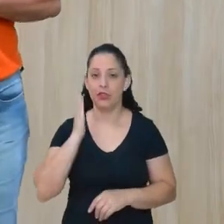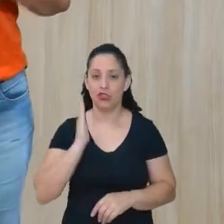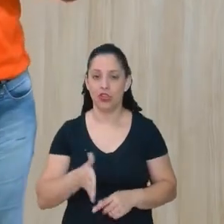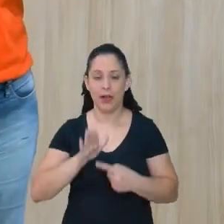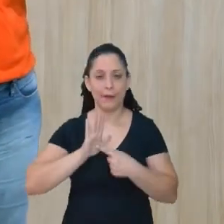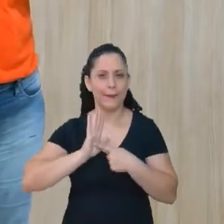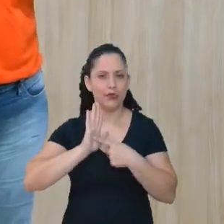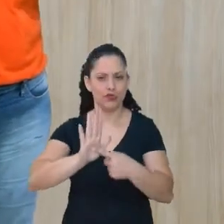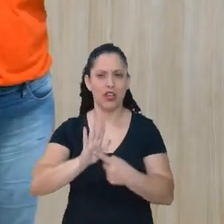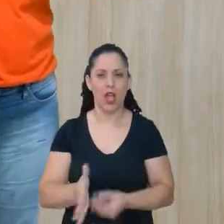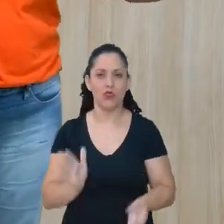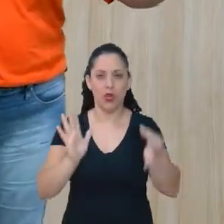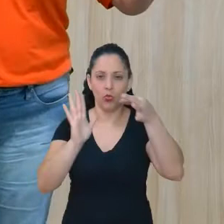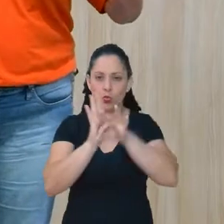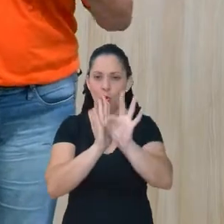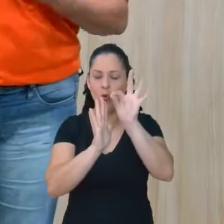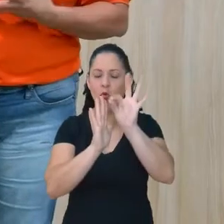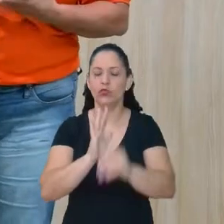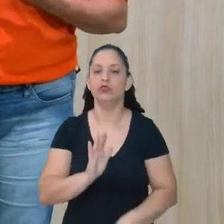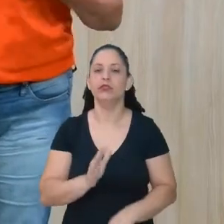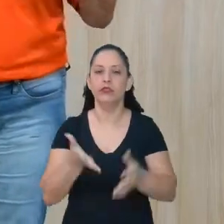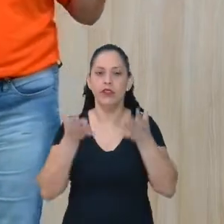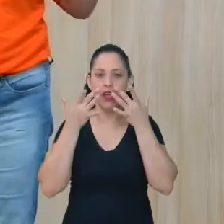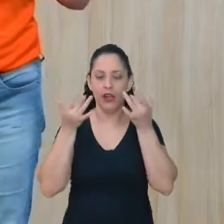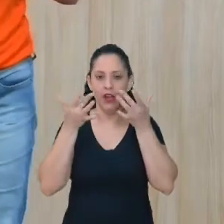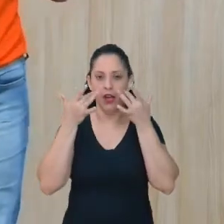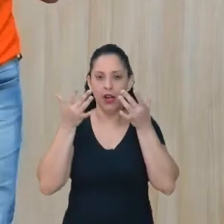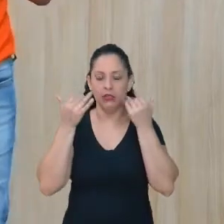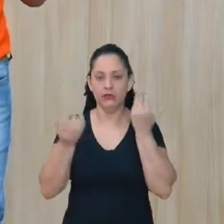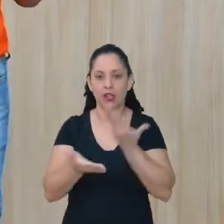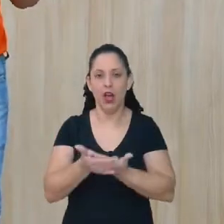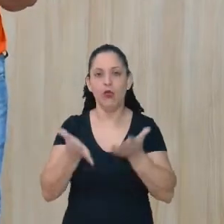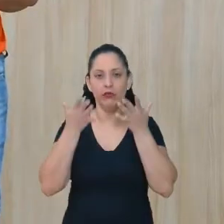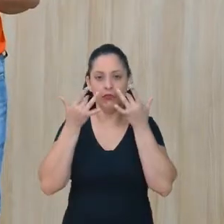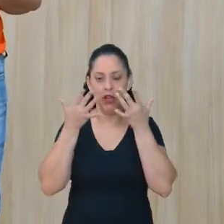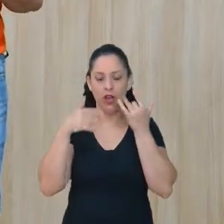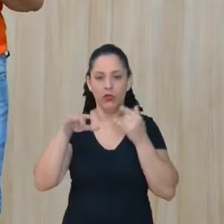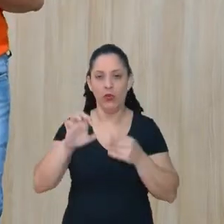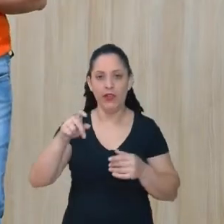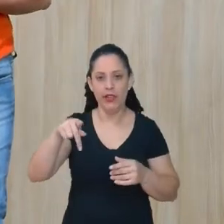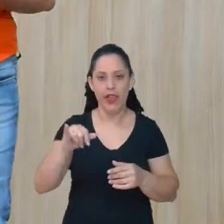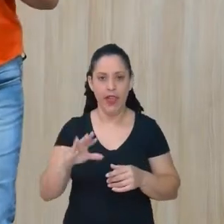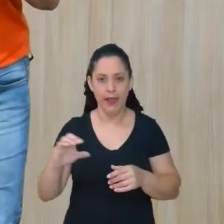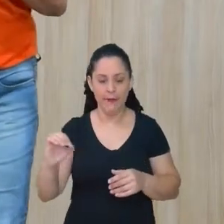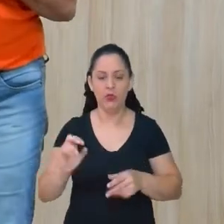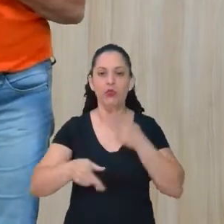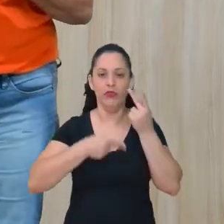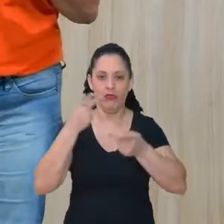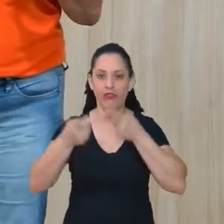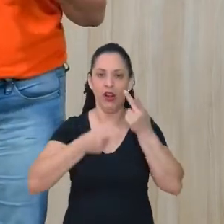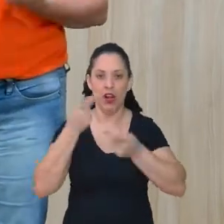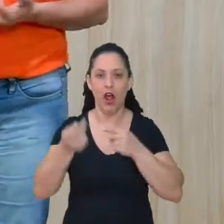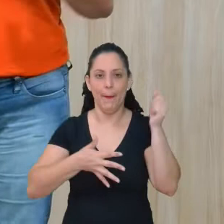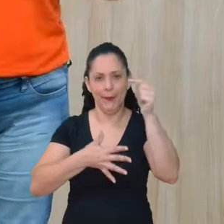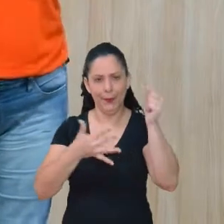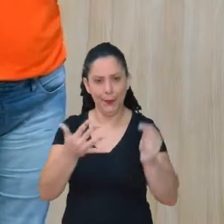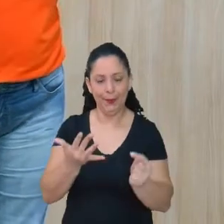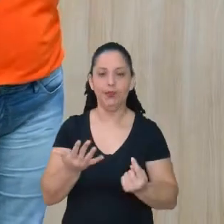dos autores, né? Do teatro, acho que na aula do teatro épico, se não me engano, a gente fala sobre fala do